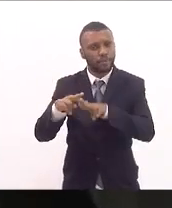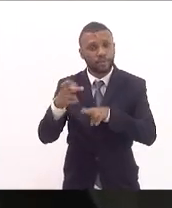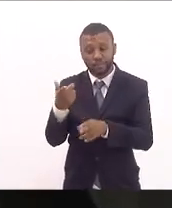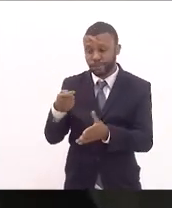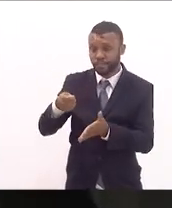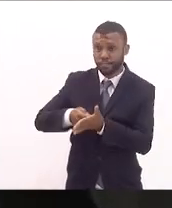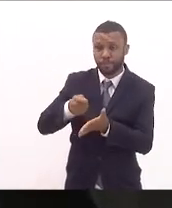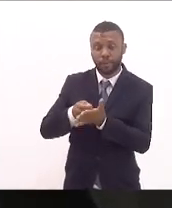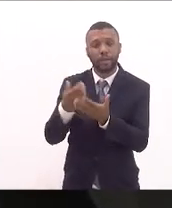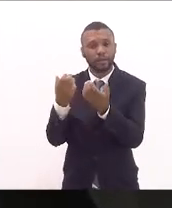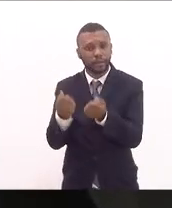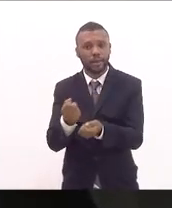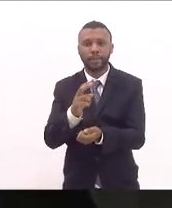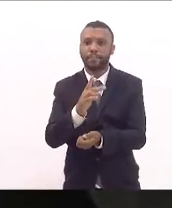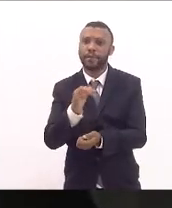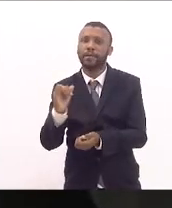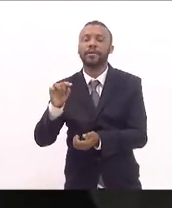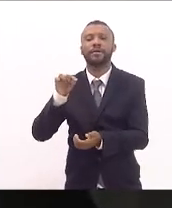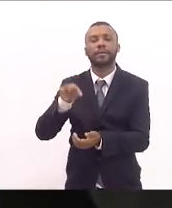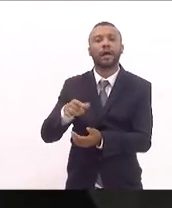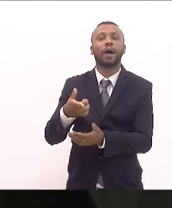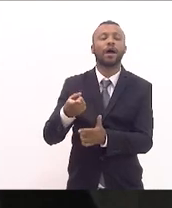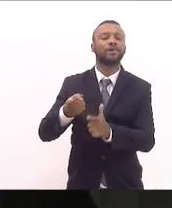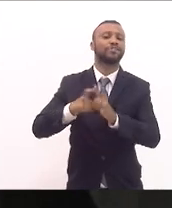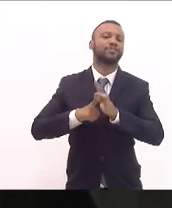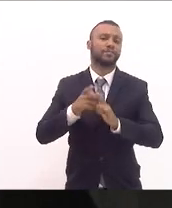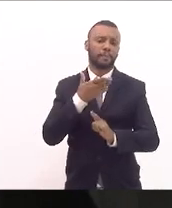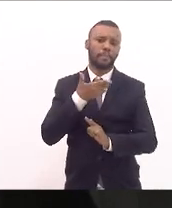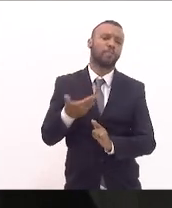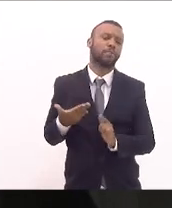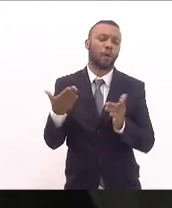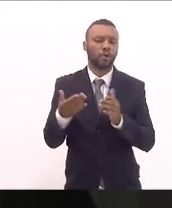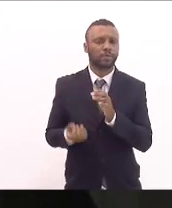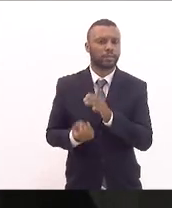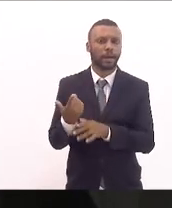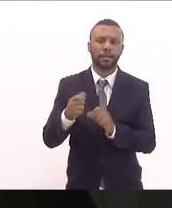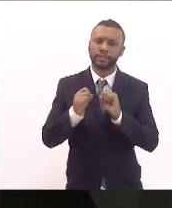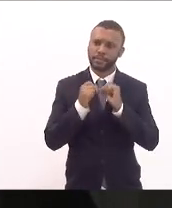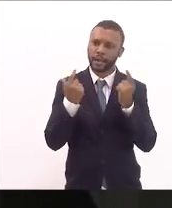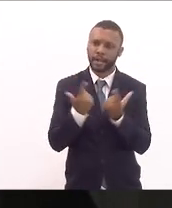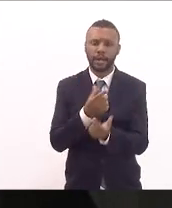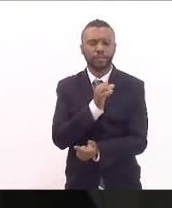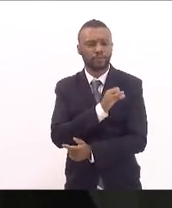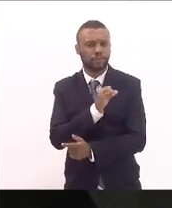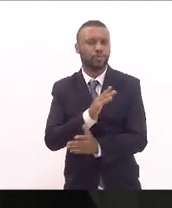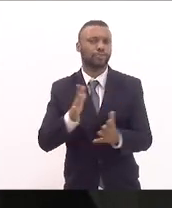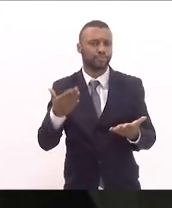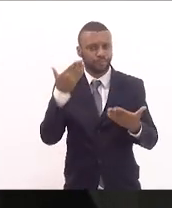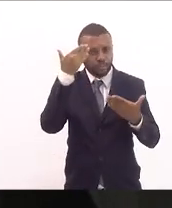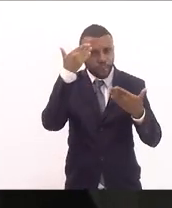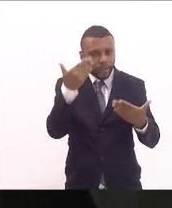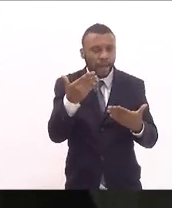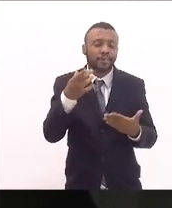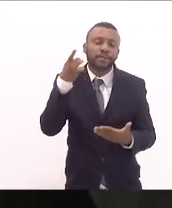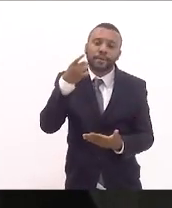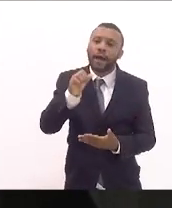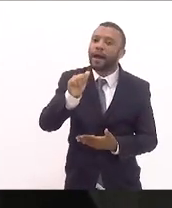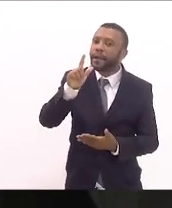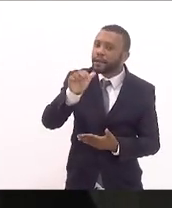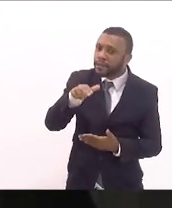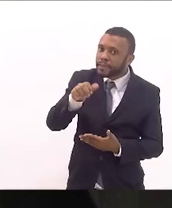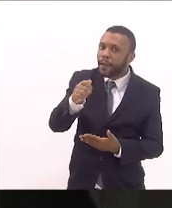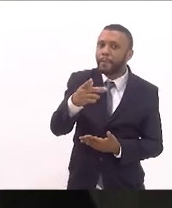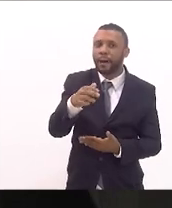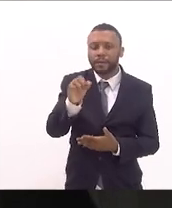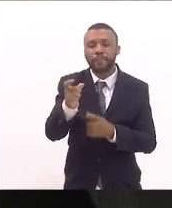participar e tem que ser pedida a dívida pública hoje instalada na Assembleia Legislativa do Estado do Rio ali Muito obrigado obrigado Deputado Alana Passos